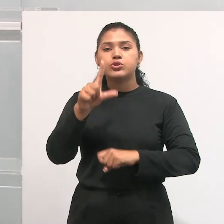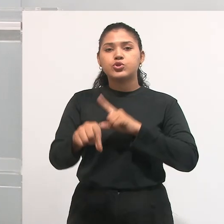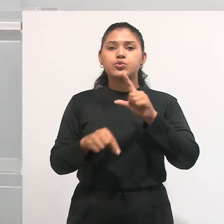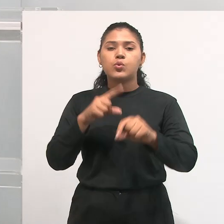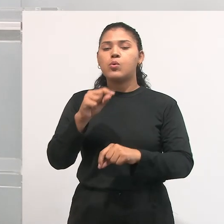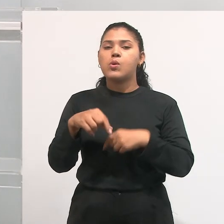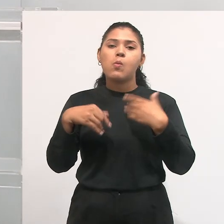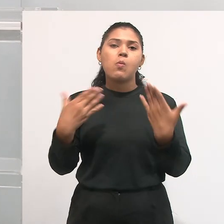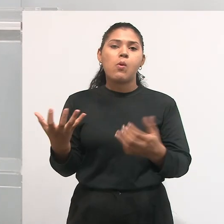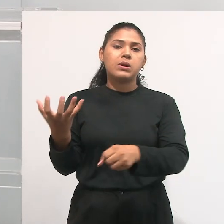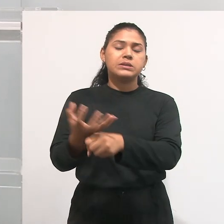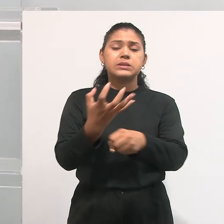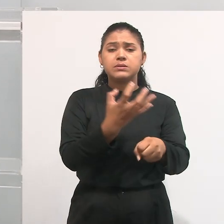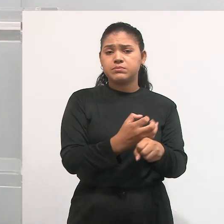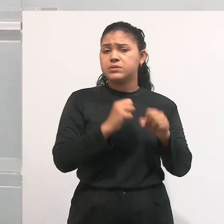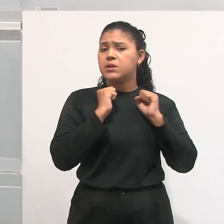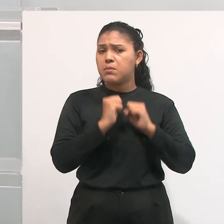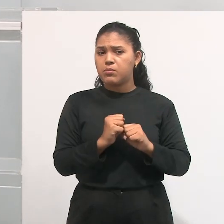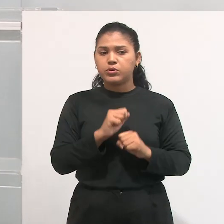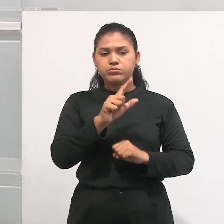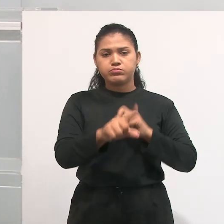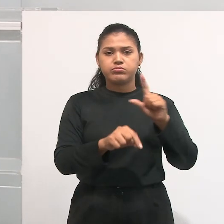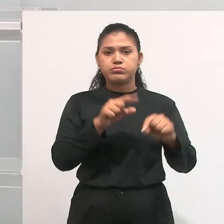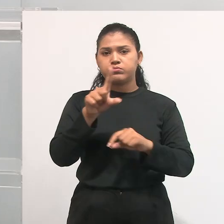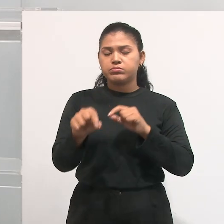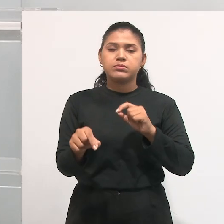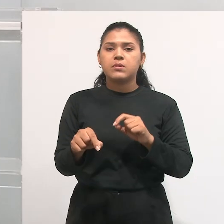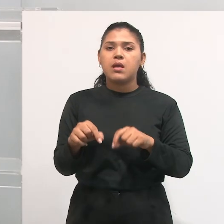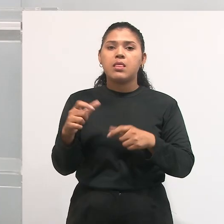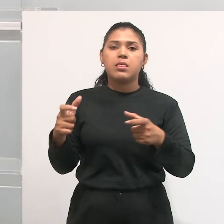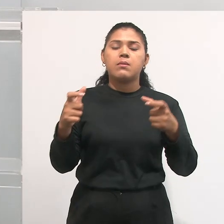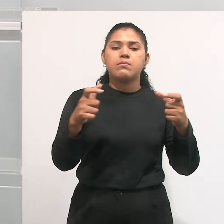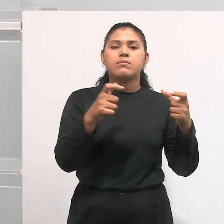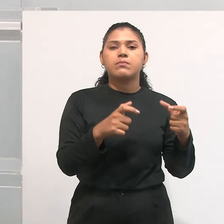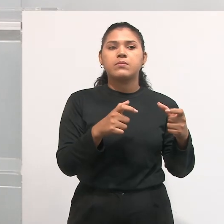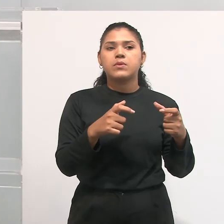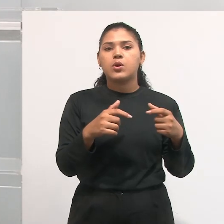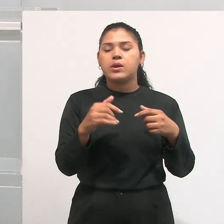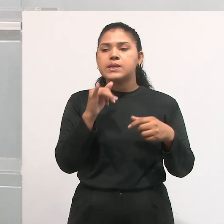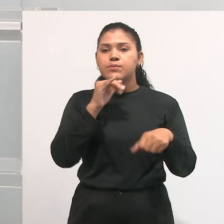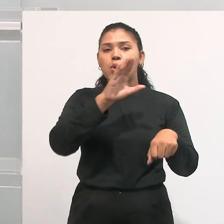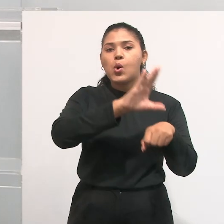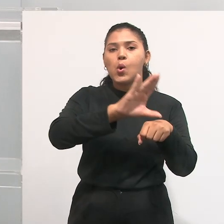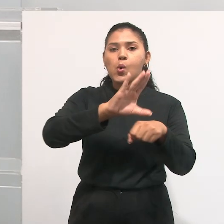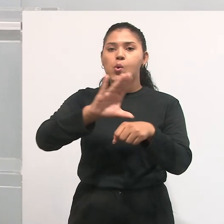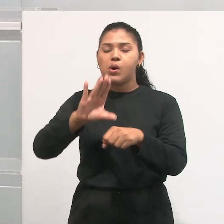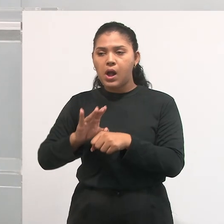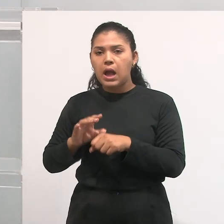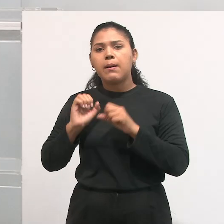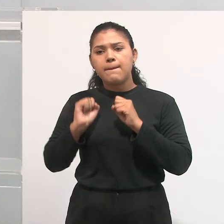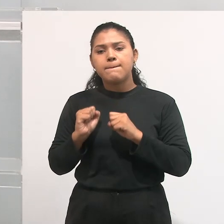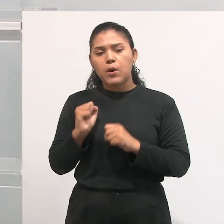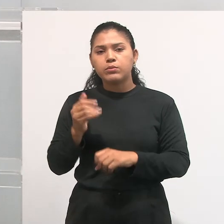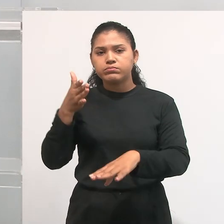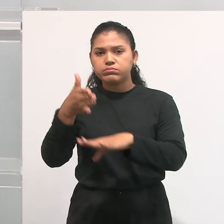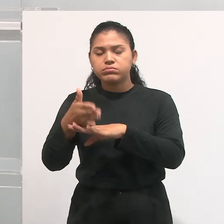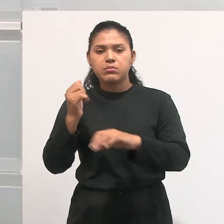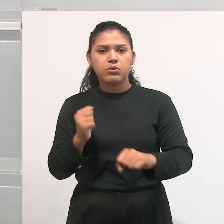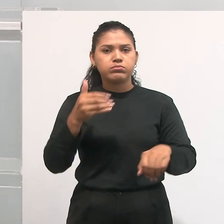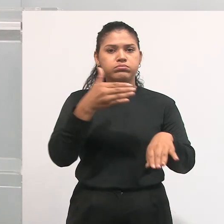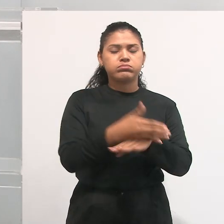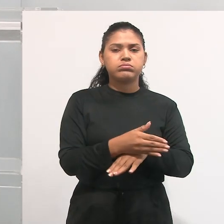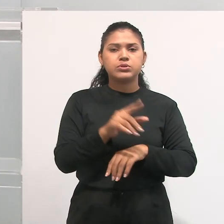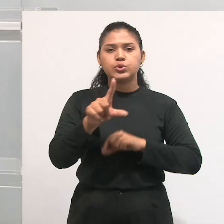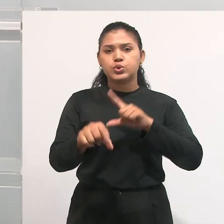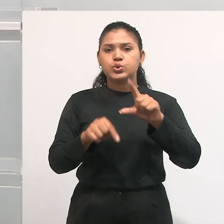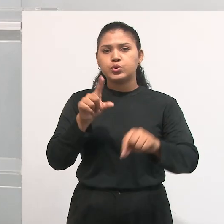pelos cursos que ele vai fazer dentro das matrizes que tem na instituição, né? Embora ainda tenha a estrutura disciplinar, mas